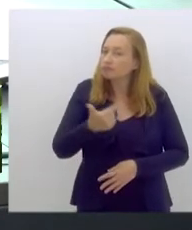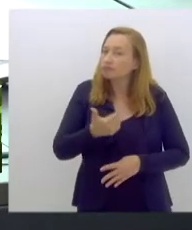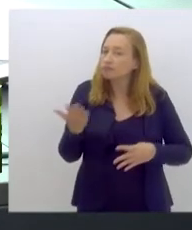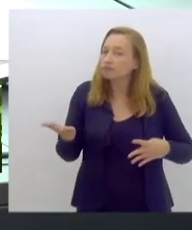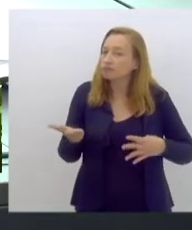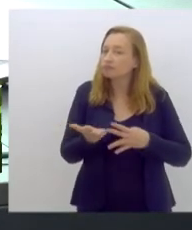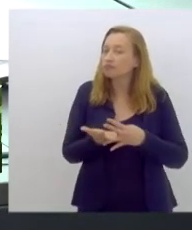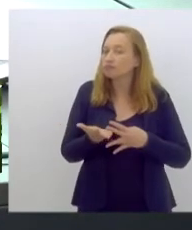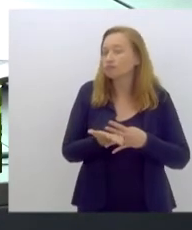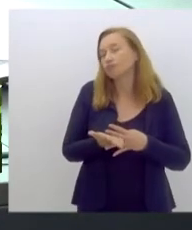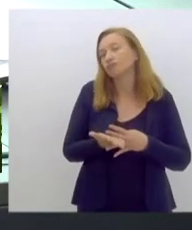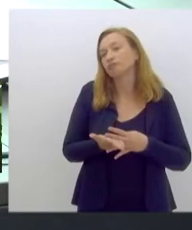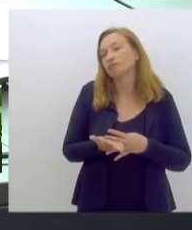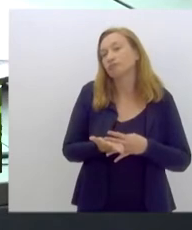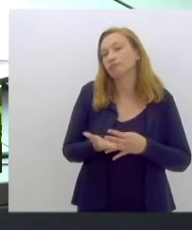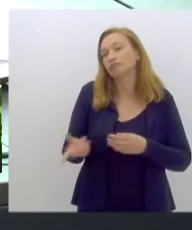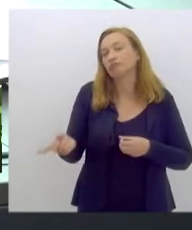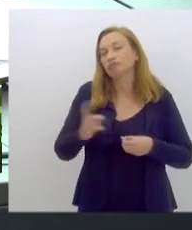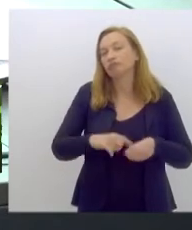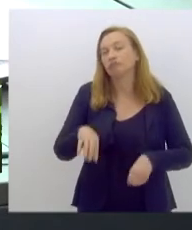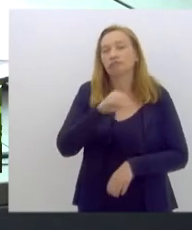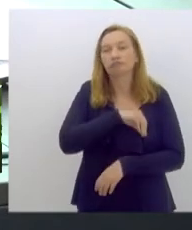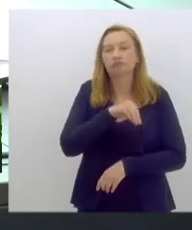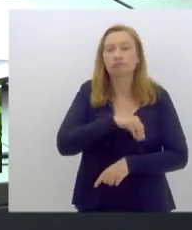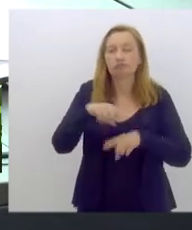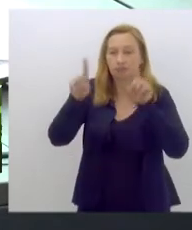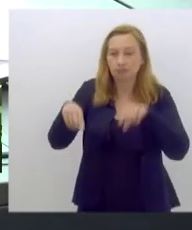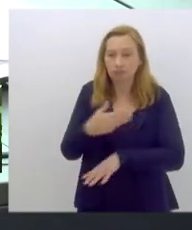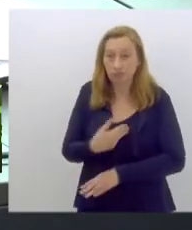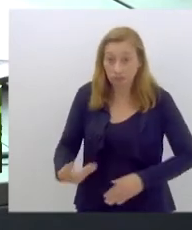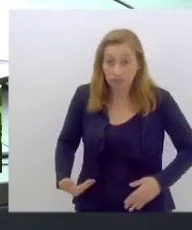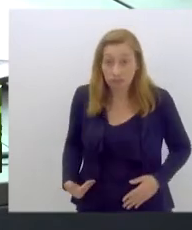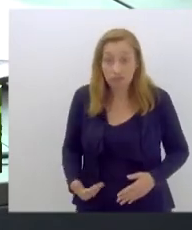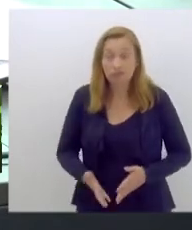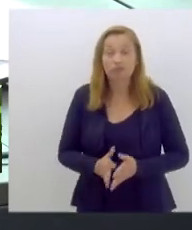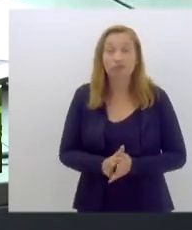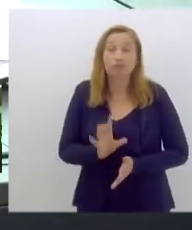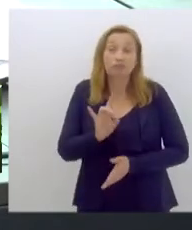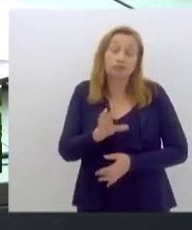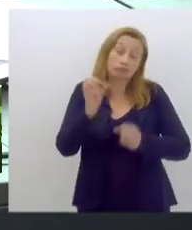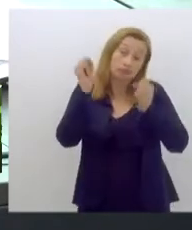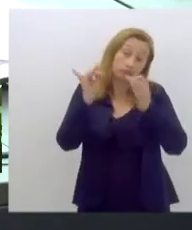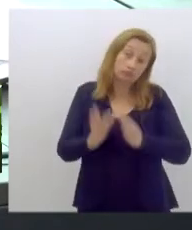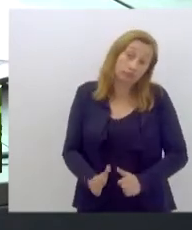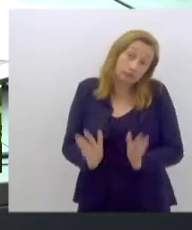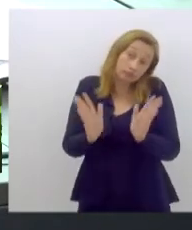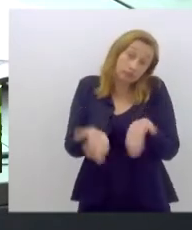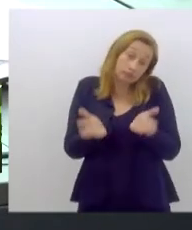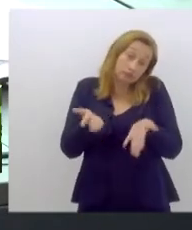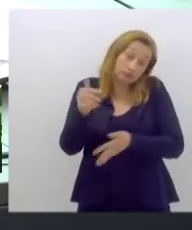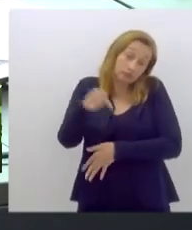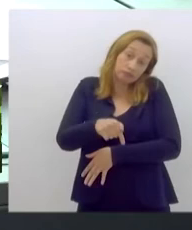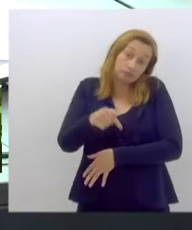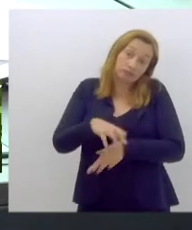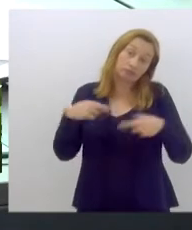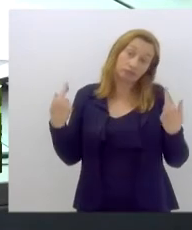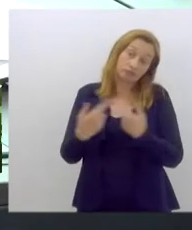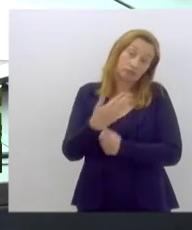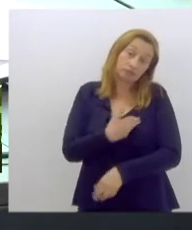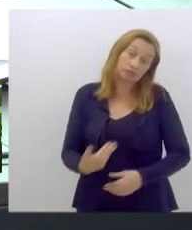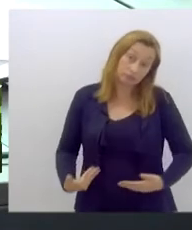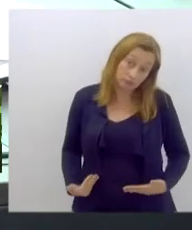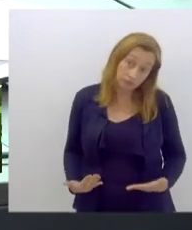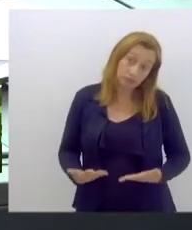parcela da reposição salarial do servidor público. E só foi esclarecido hoje aqui na audiência